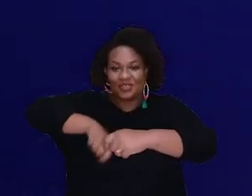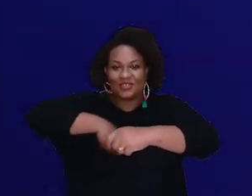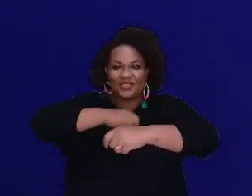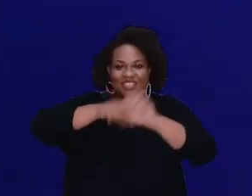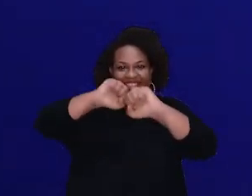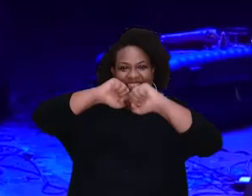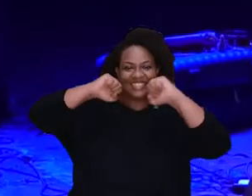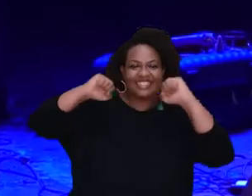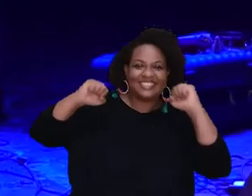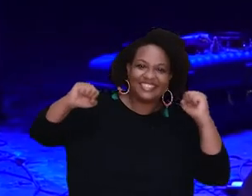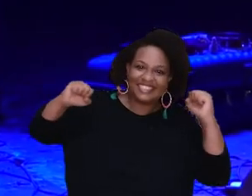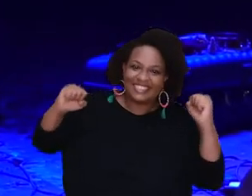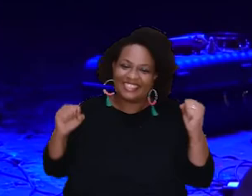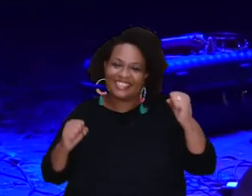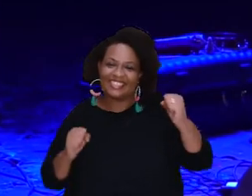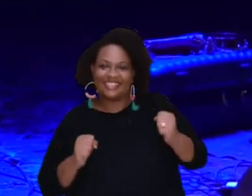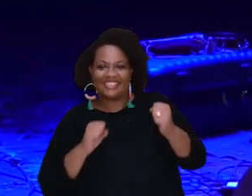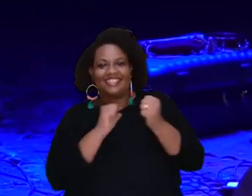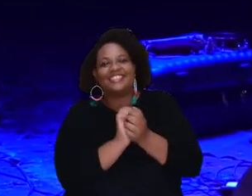janela da cozinha.